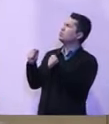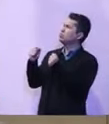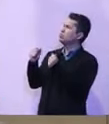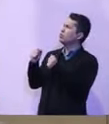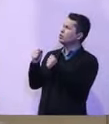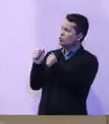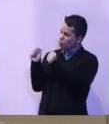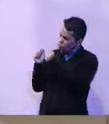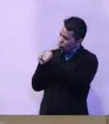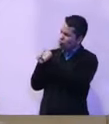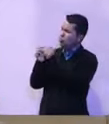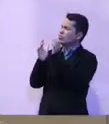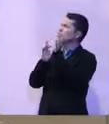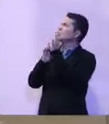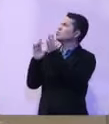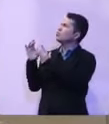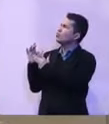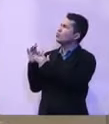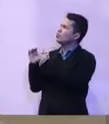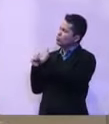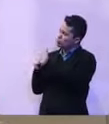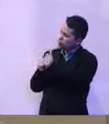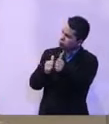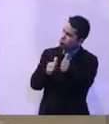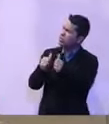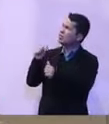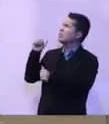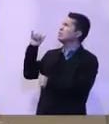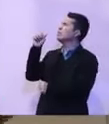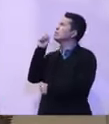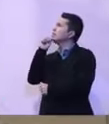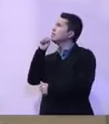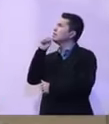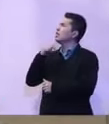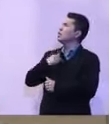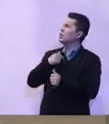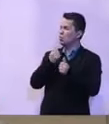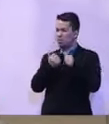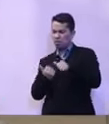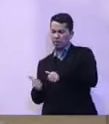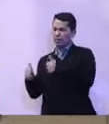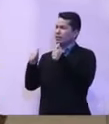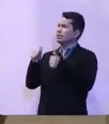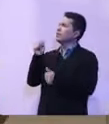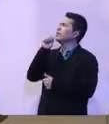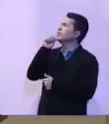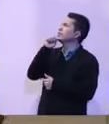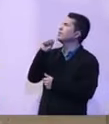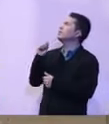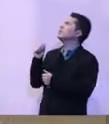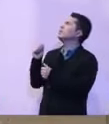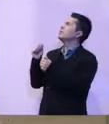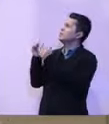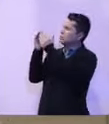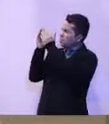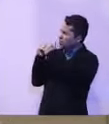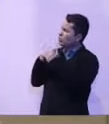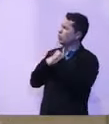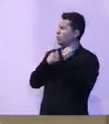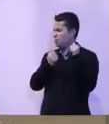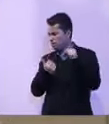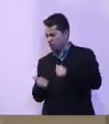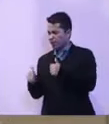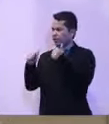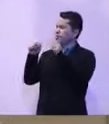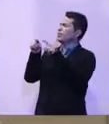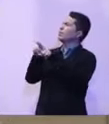jornada espiritual. E se eu ainda não fui batizado depois da minha conversão, eu quero pedir meu batismo